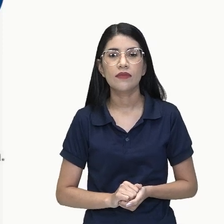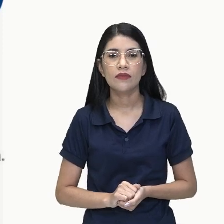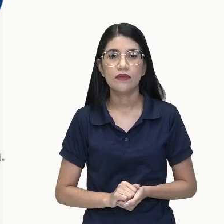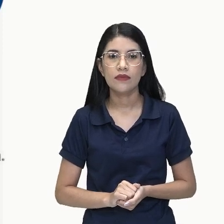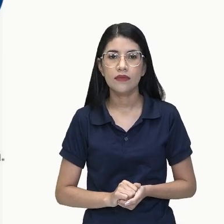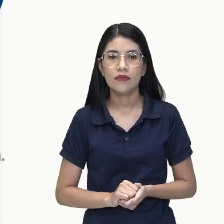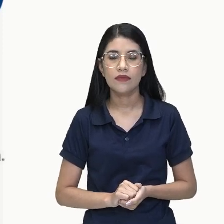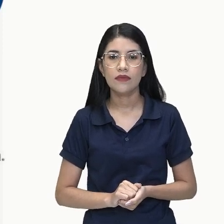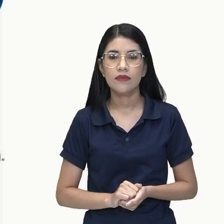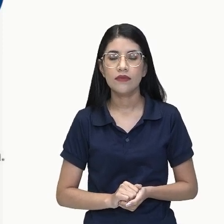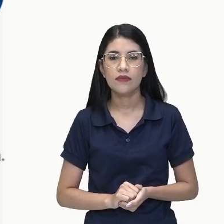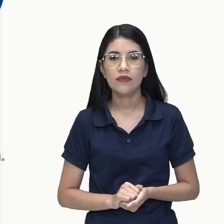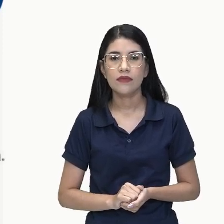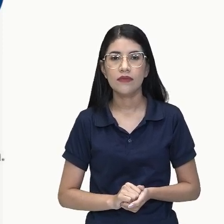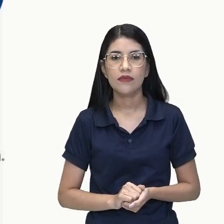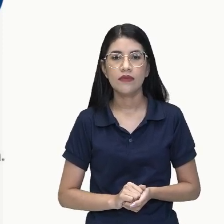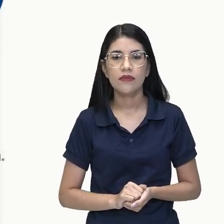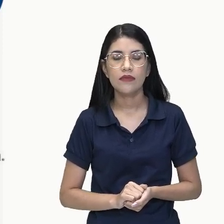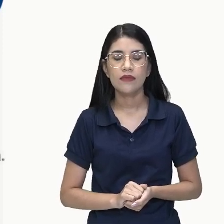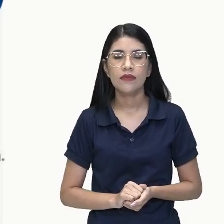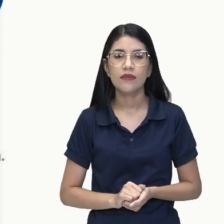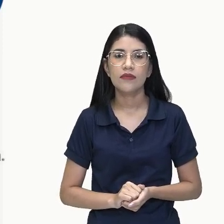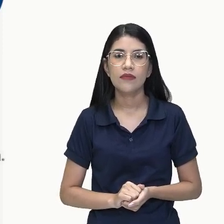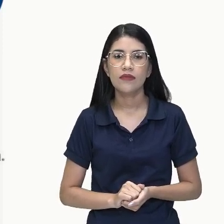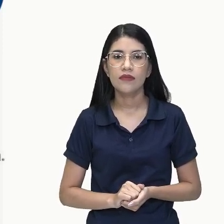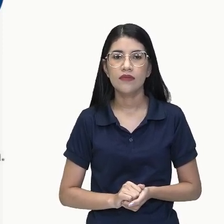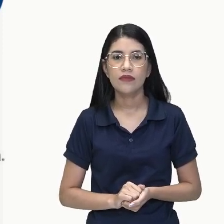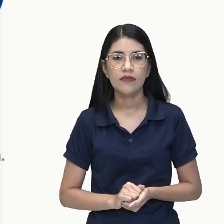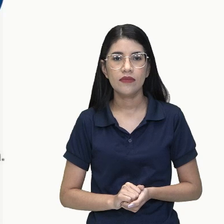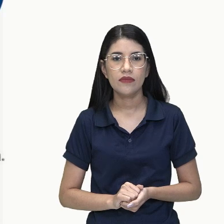tá? Muito bem.